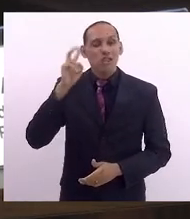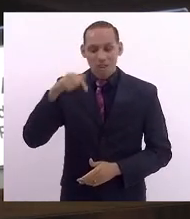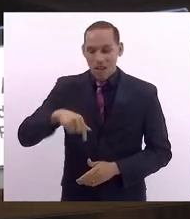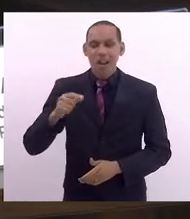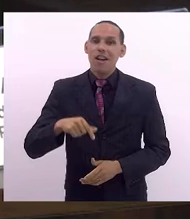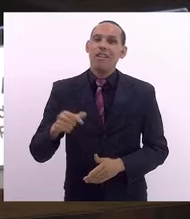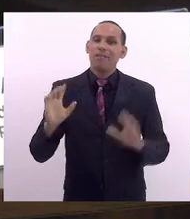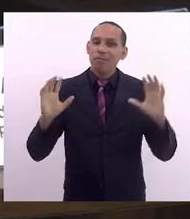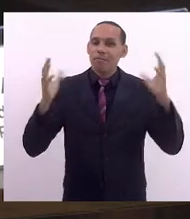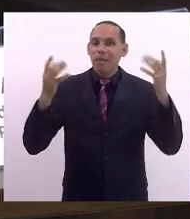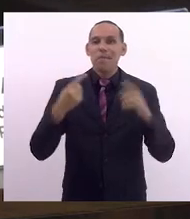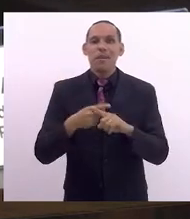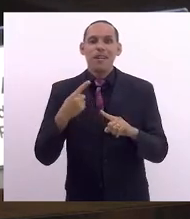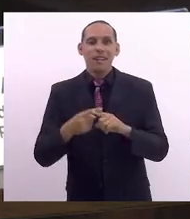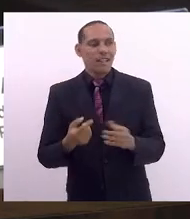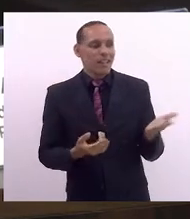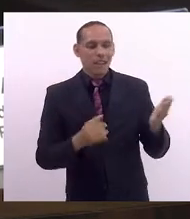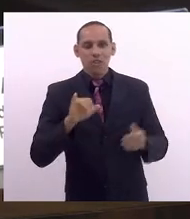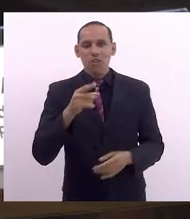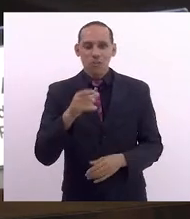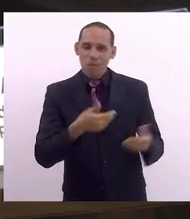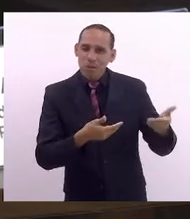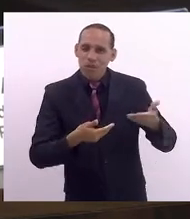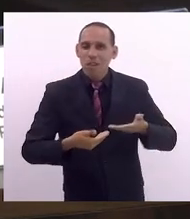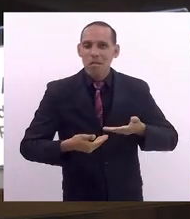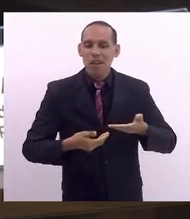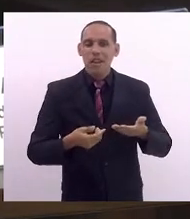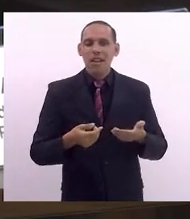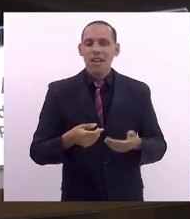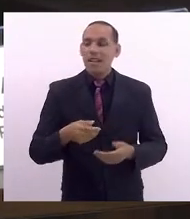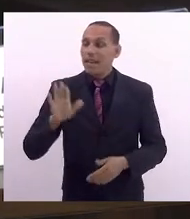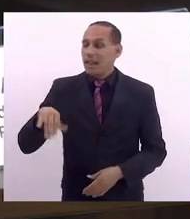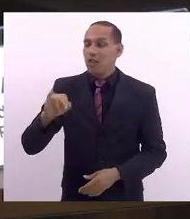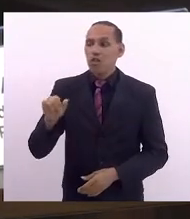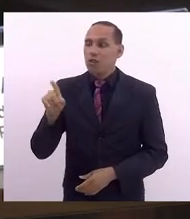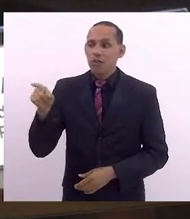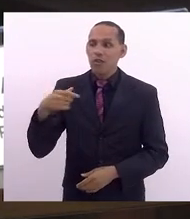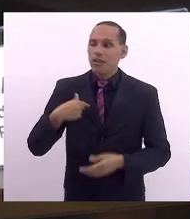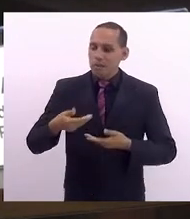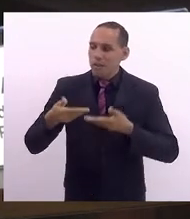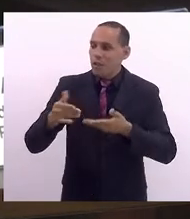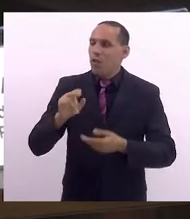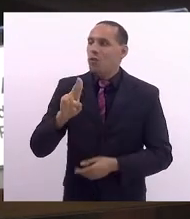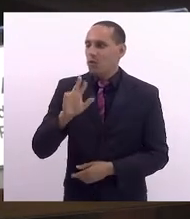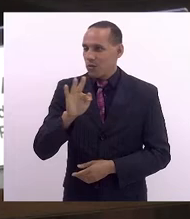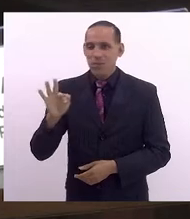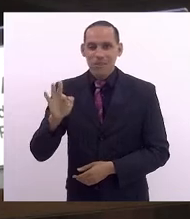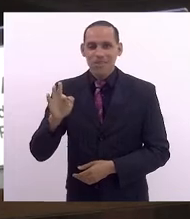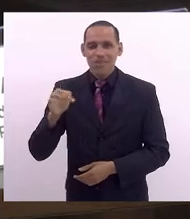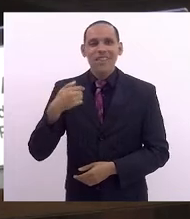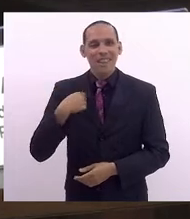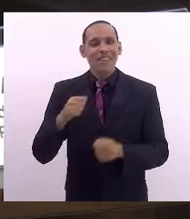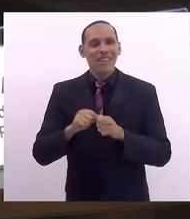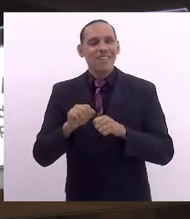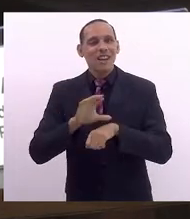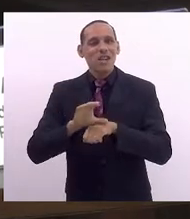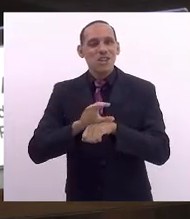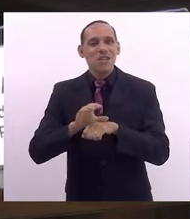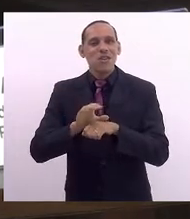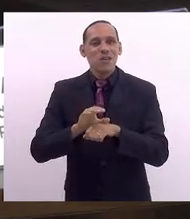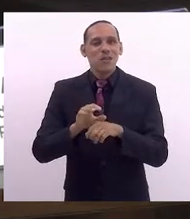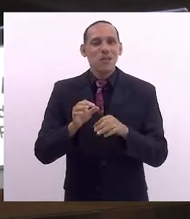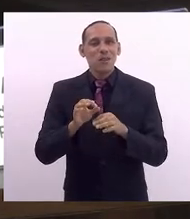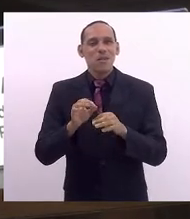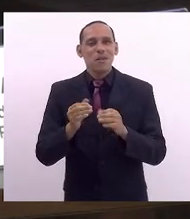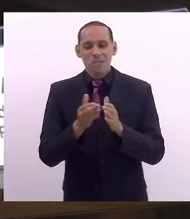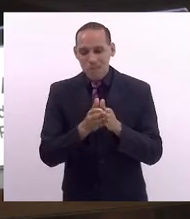aqui hoje, né? O João, quando ele me convidou para a mesa, ele falou: Ju, um dia você me levou para a UF, porque eu fiz um curso de extensão na UF e eu